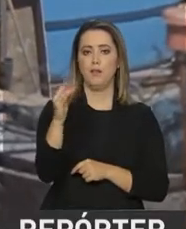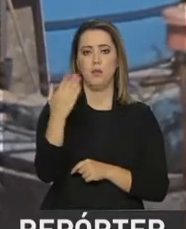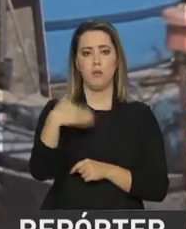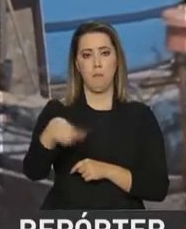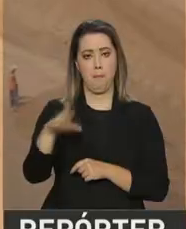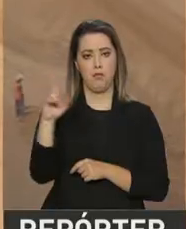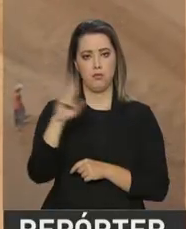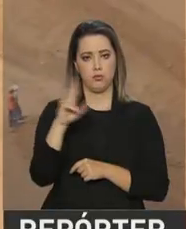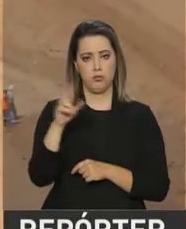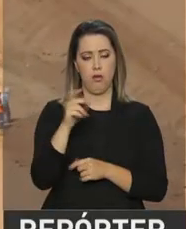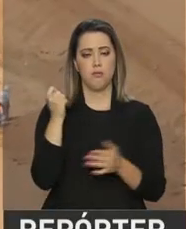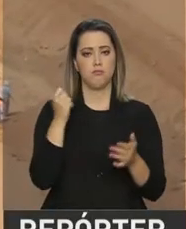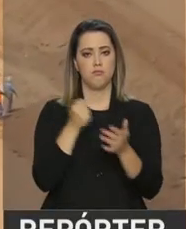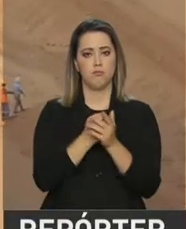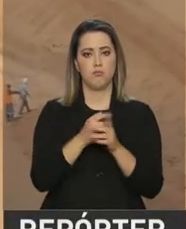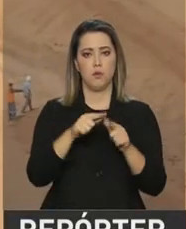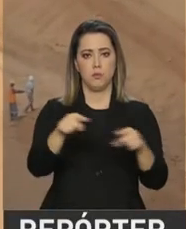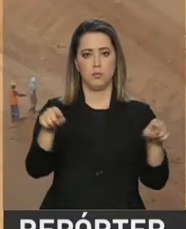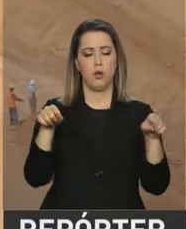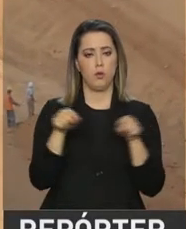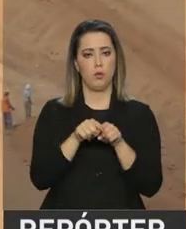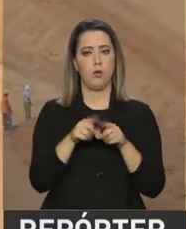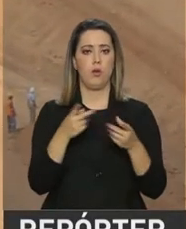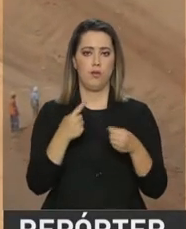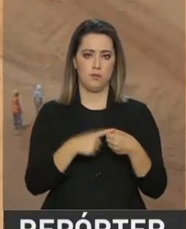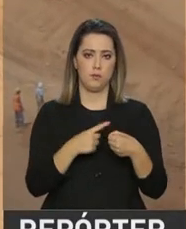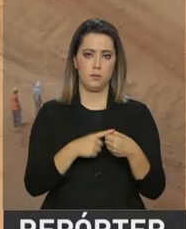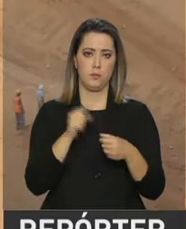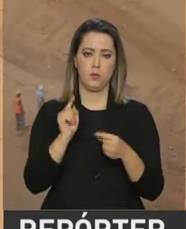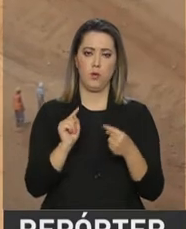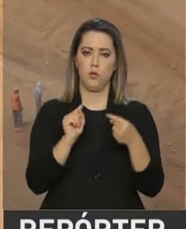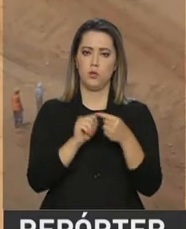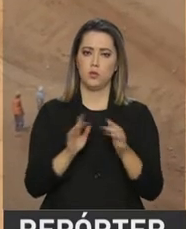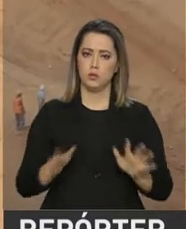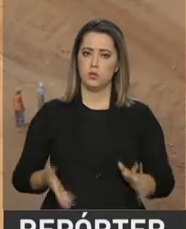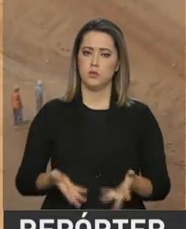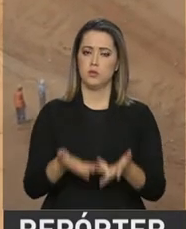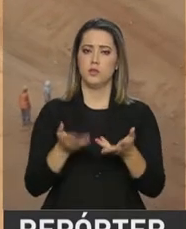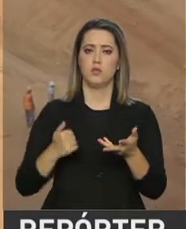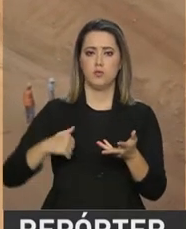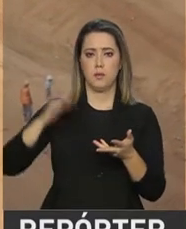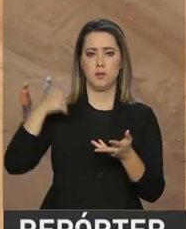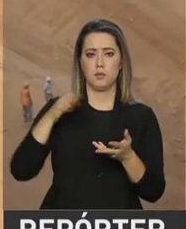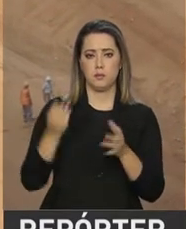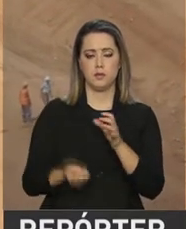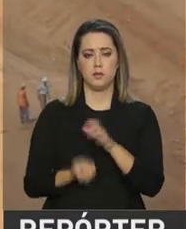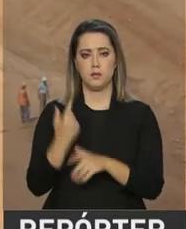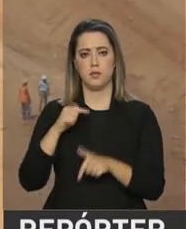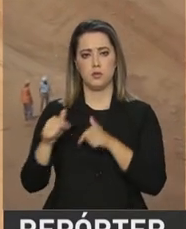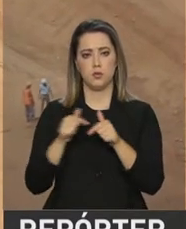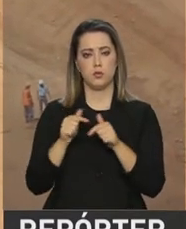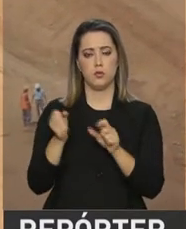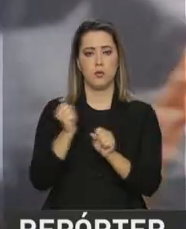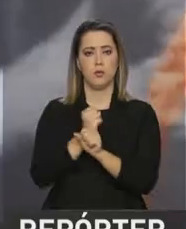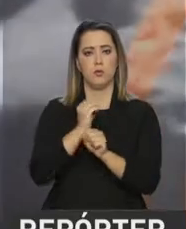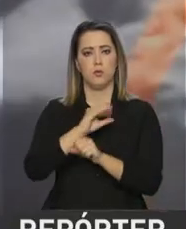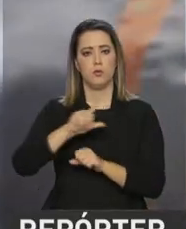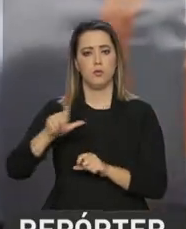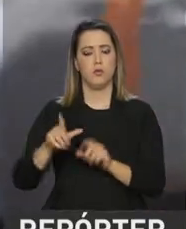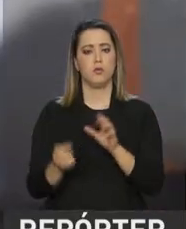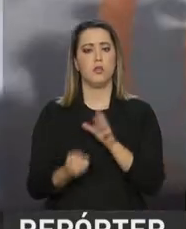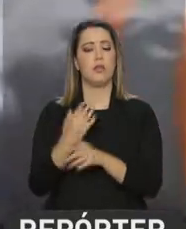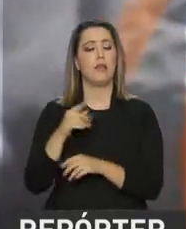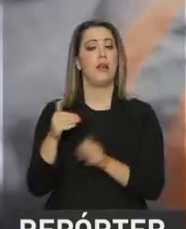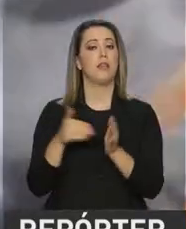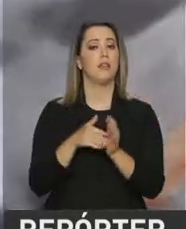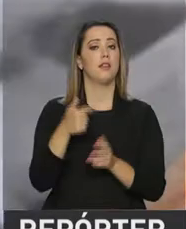financiar obras em lotes urbanos a meta é incentivar ainda mais a geração de empregos na construção civil e criar até